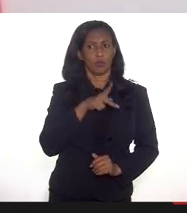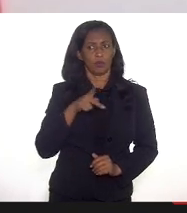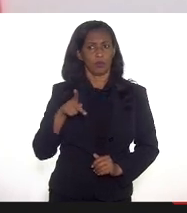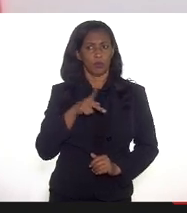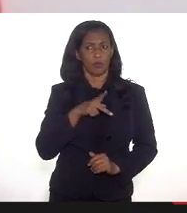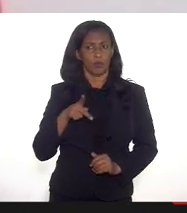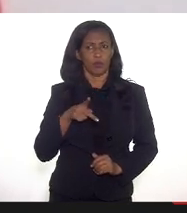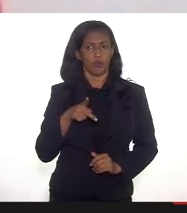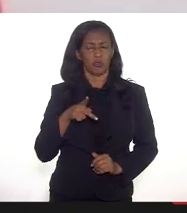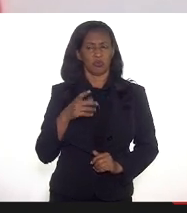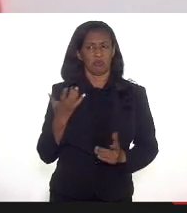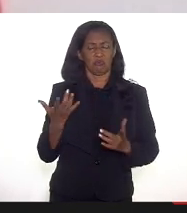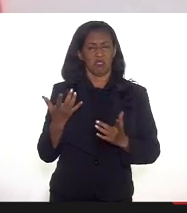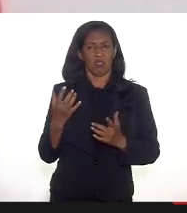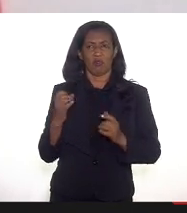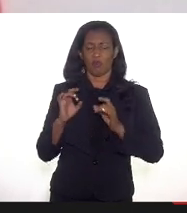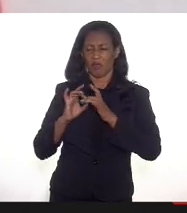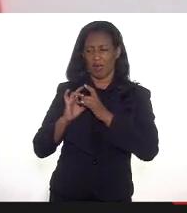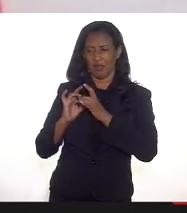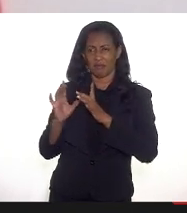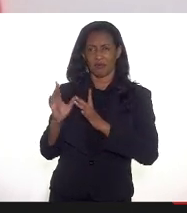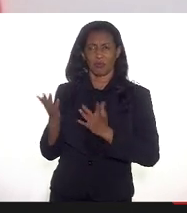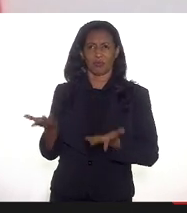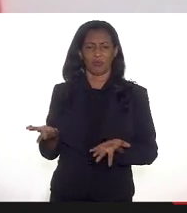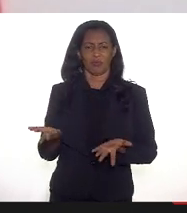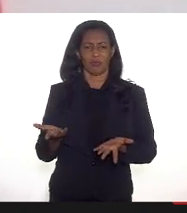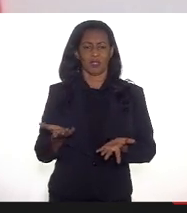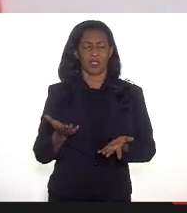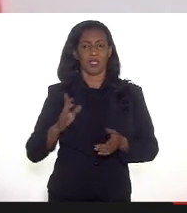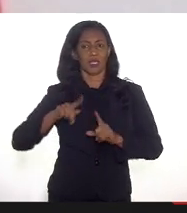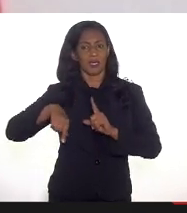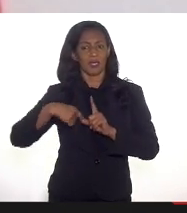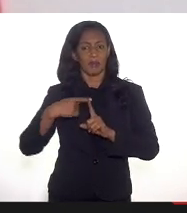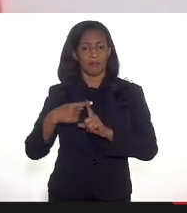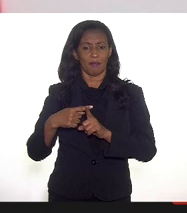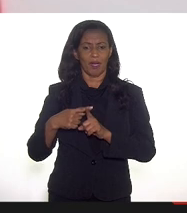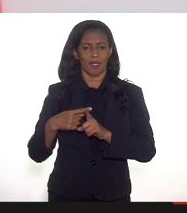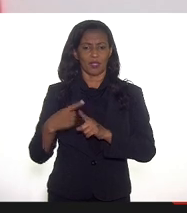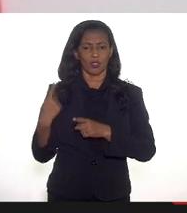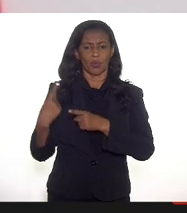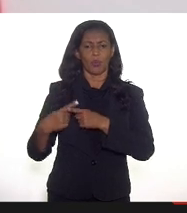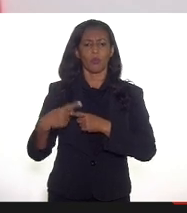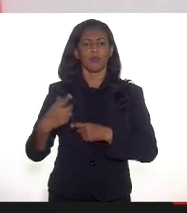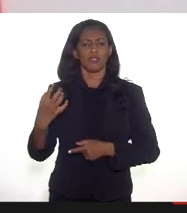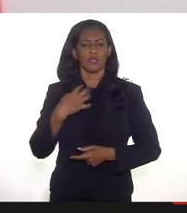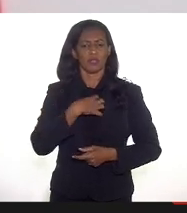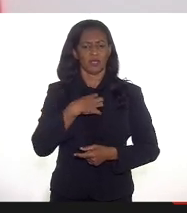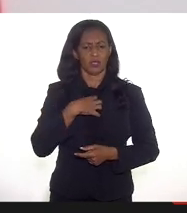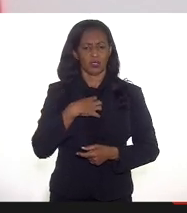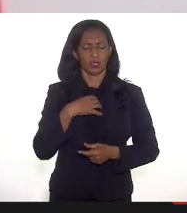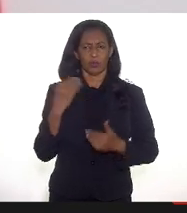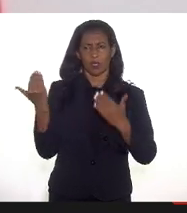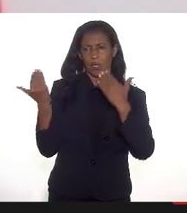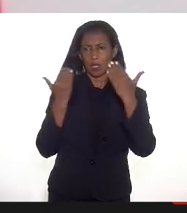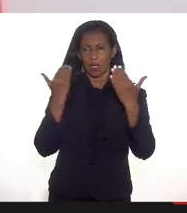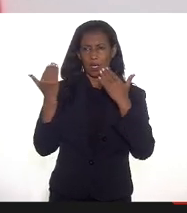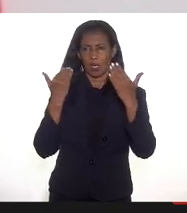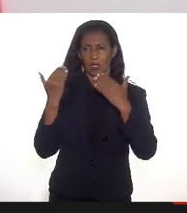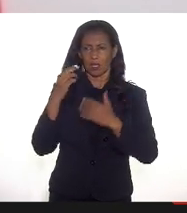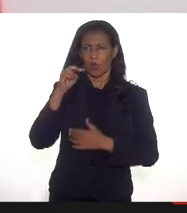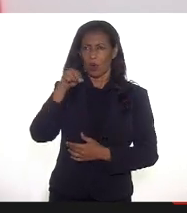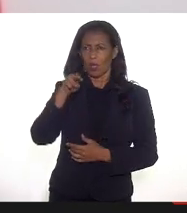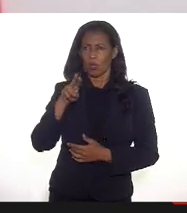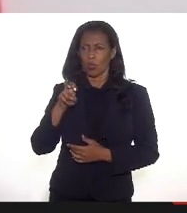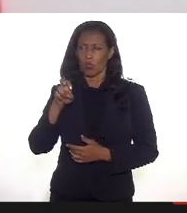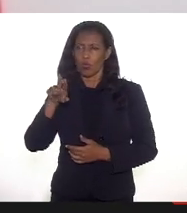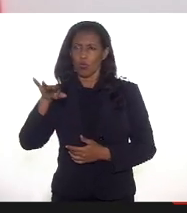isso é extremamente importante para a gente. E mais, por que que nesse sentido, em relação à nuvem mestra e